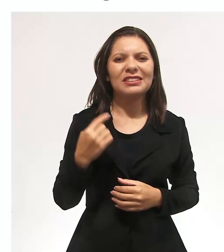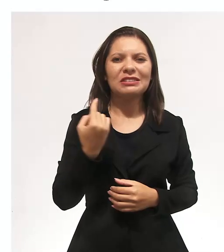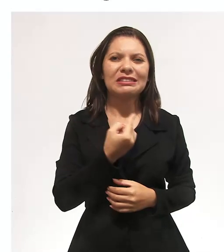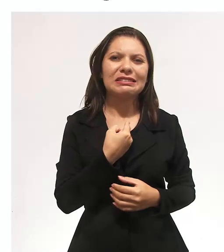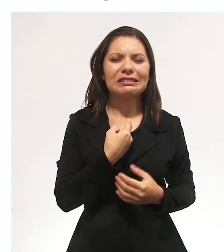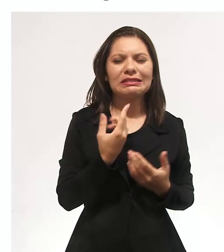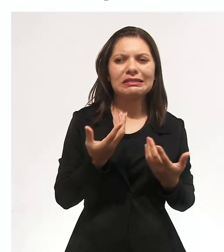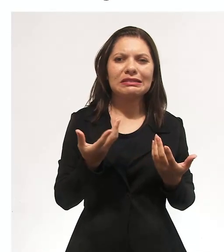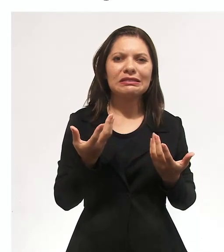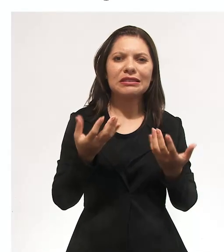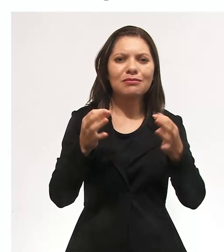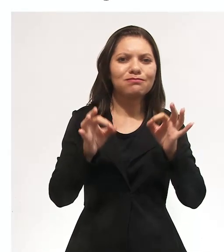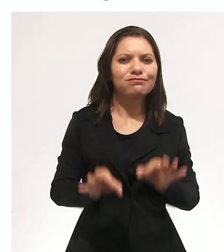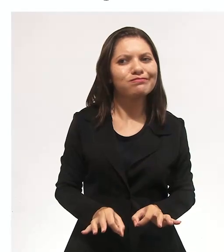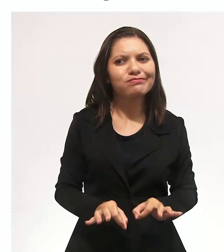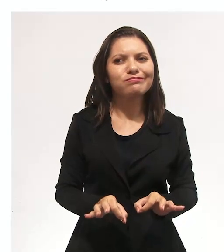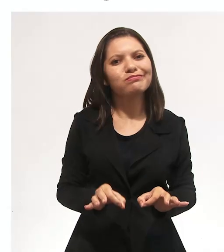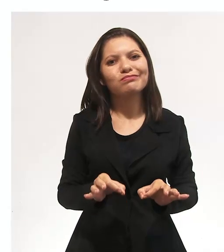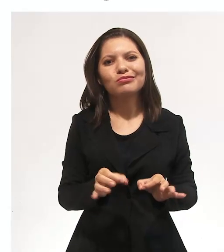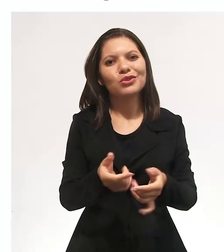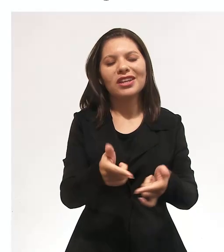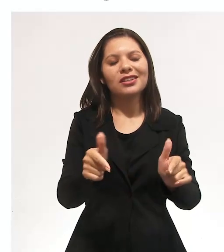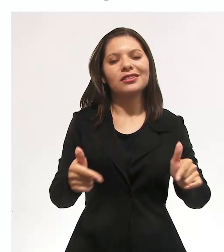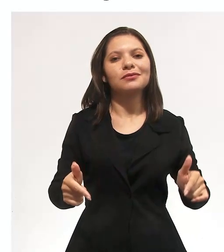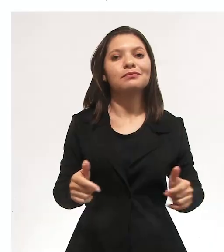incerto. Então, um exemplo que eu trago aqui para o dia a